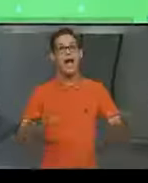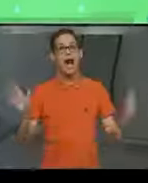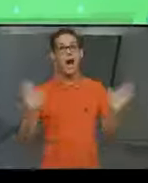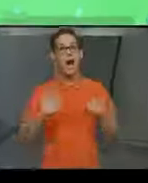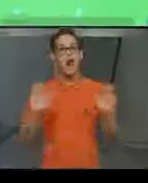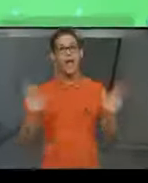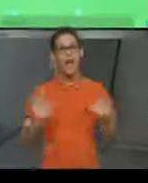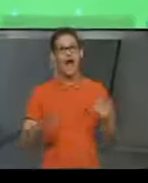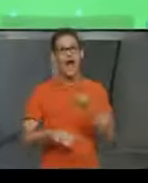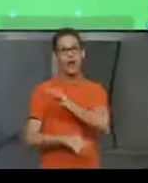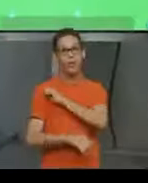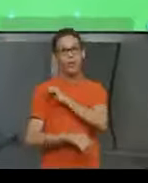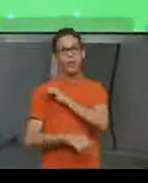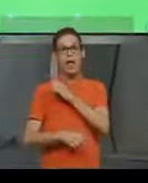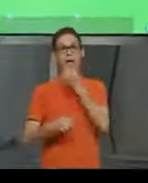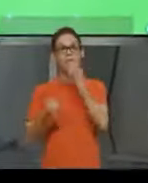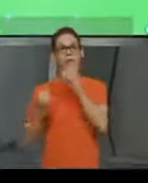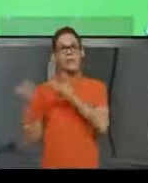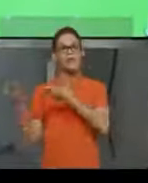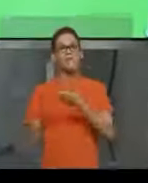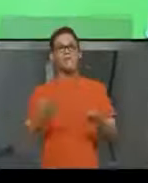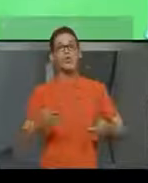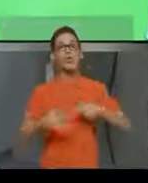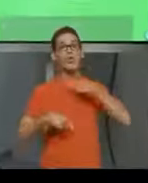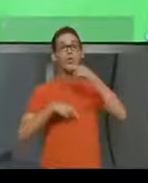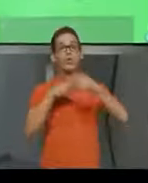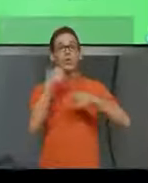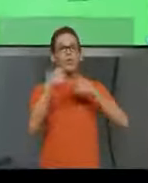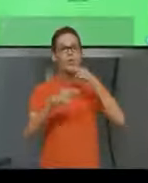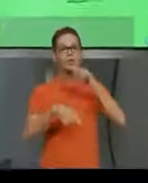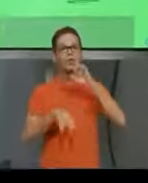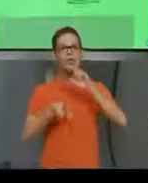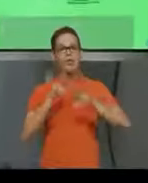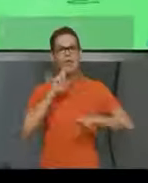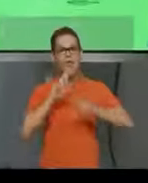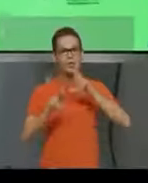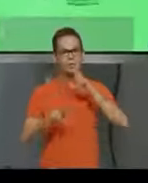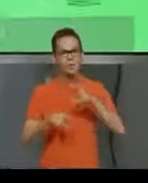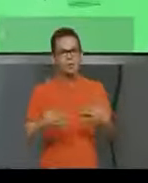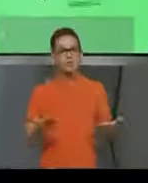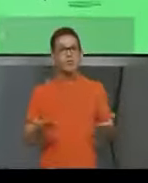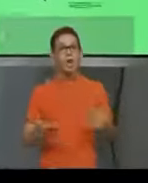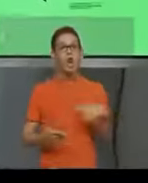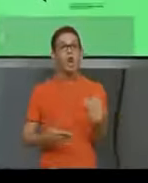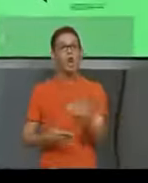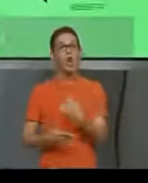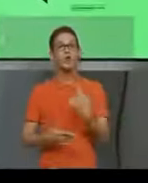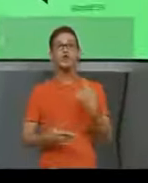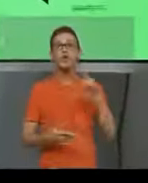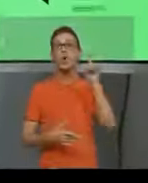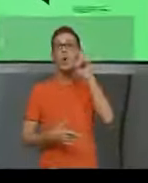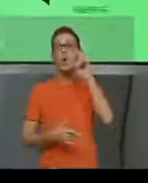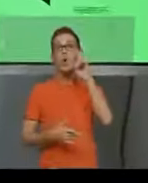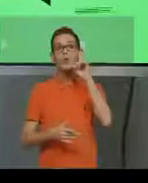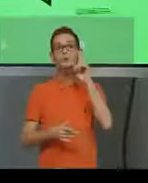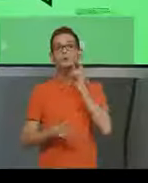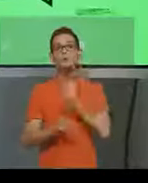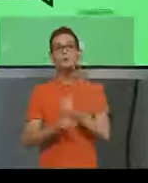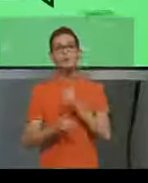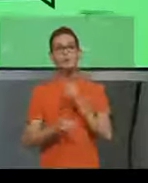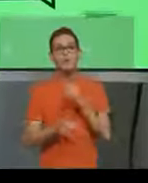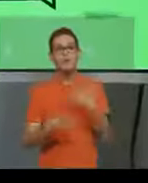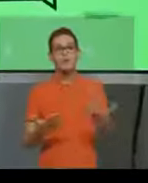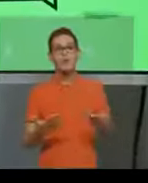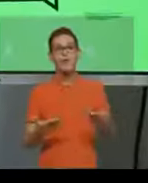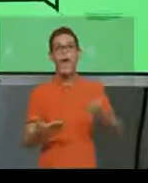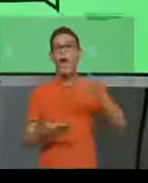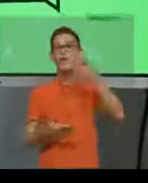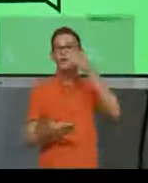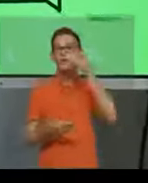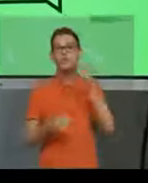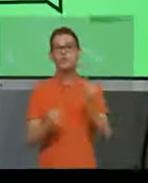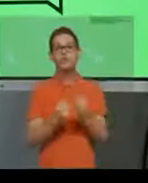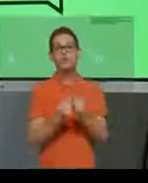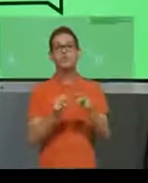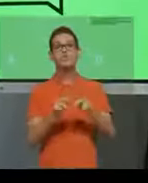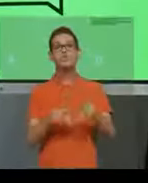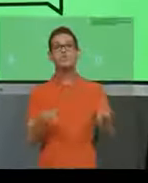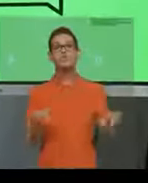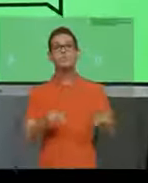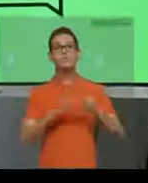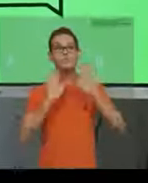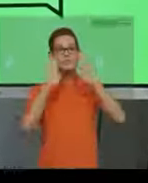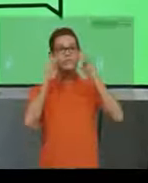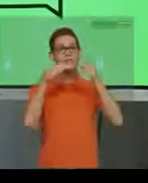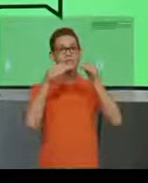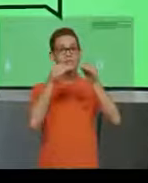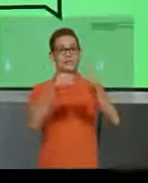Olá, estudante! Seja bem-vindo a mais um Tira Dúvidas, nosso encontro diário e ao vivo com os professores do programa